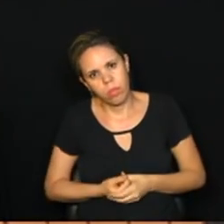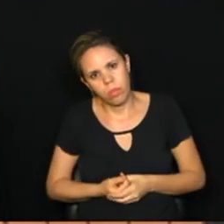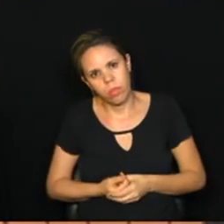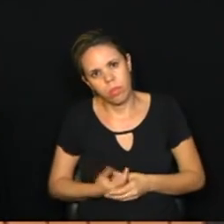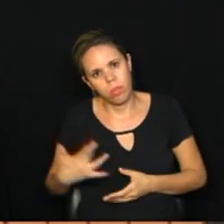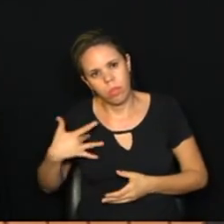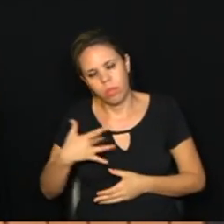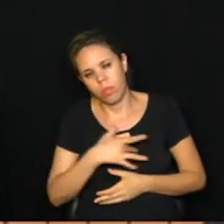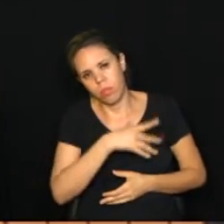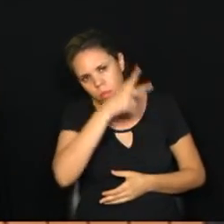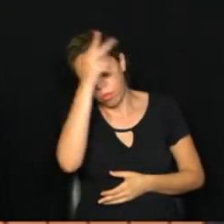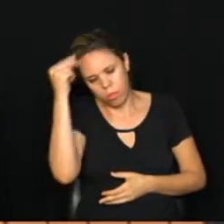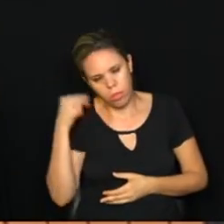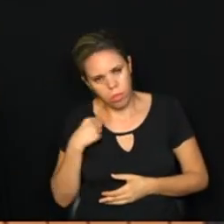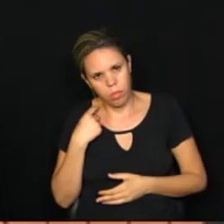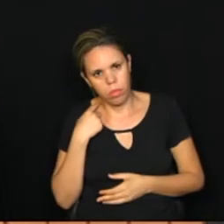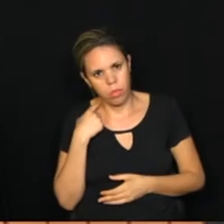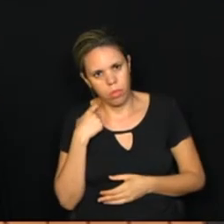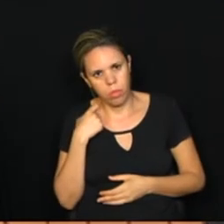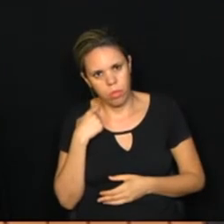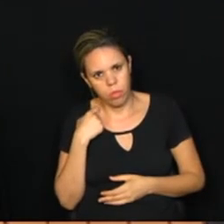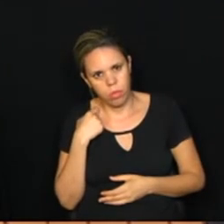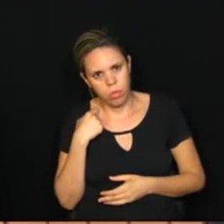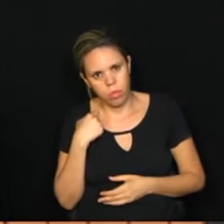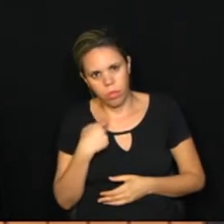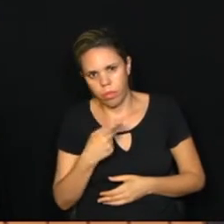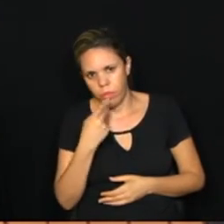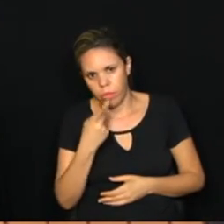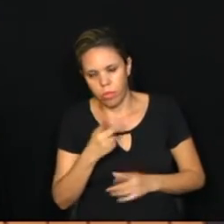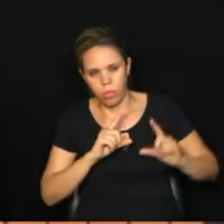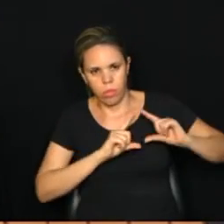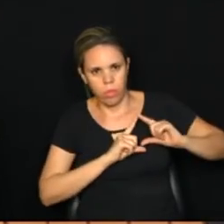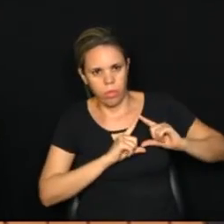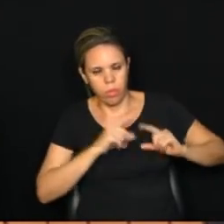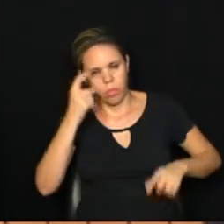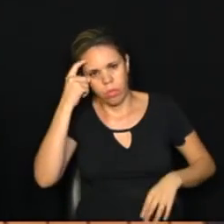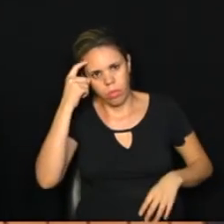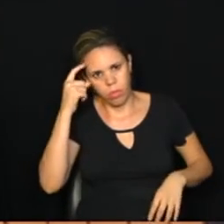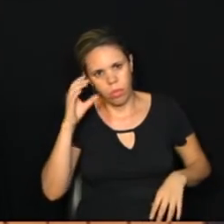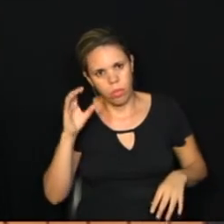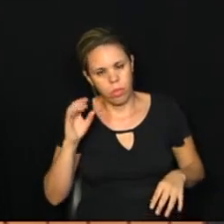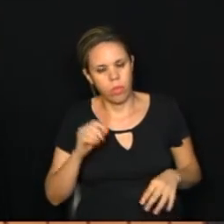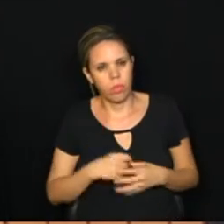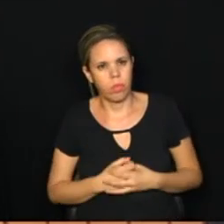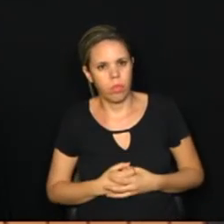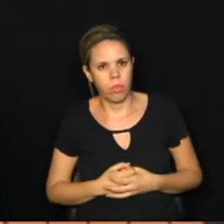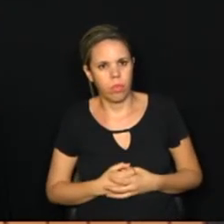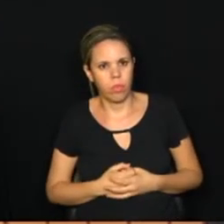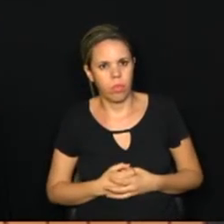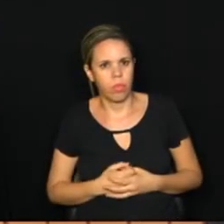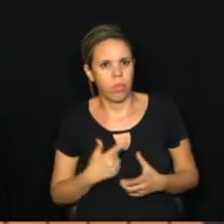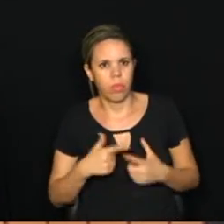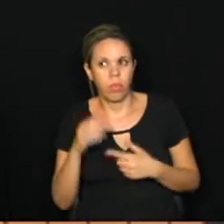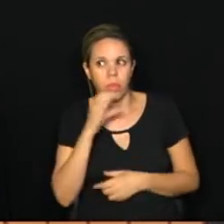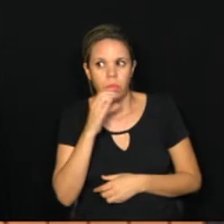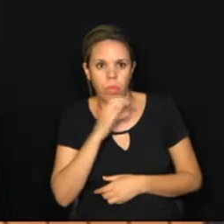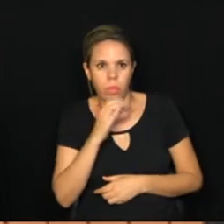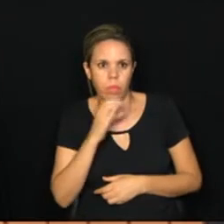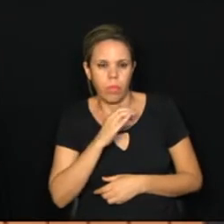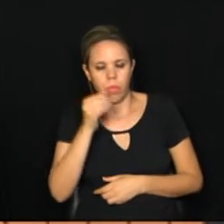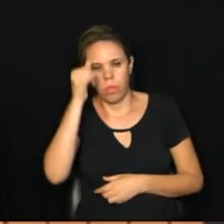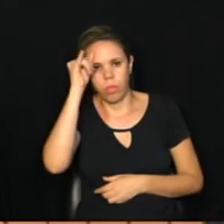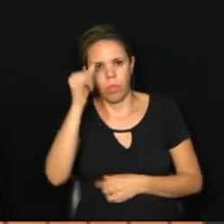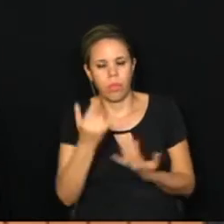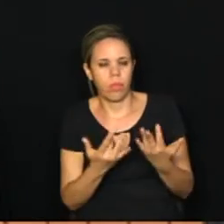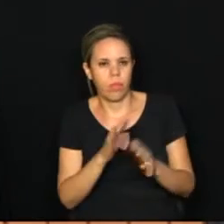saúde pública, né, que está... A gente fala Defesa Civil, a gente pensa logo nessas ocorrências, emergências, combate a